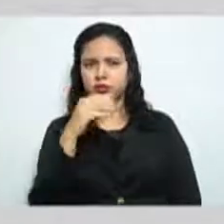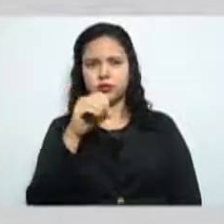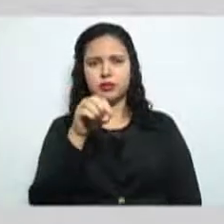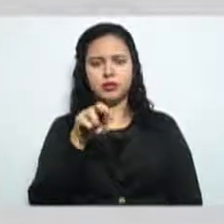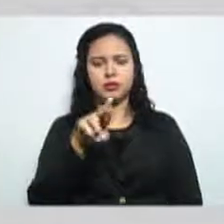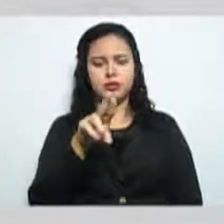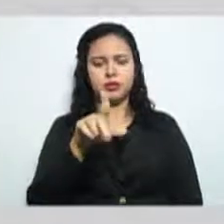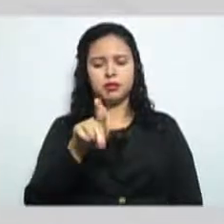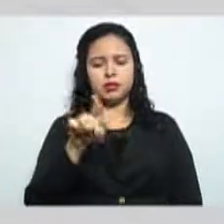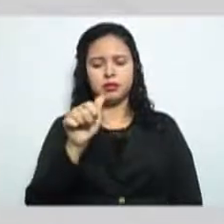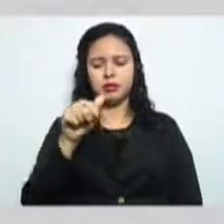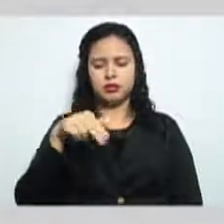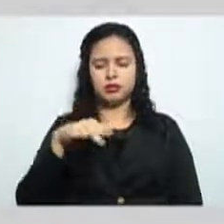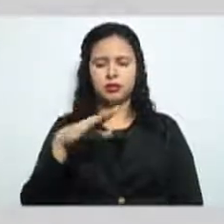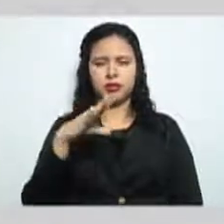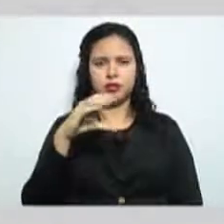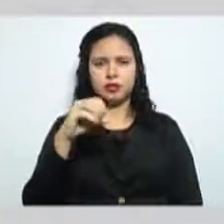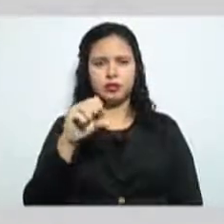orgânicos.